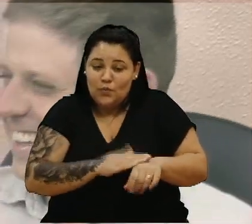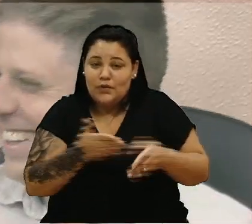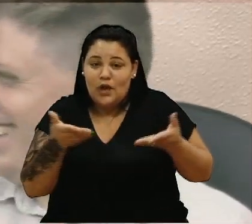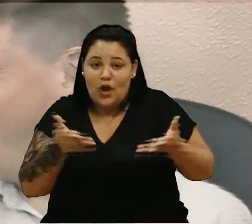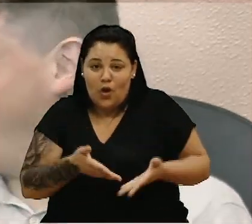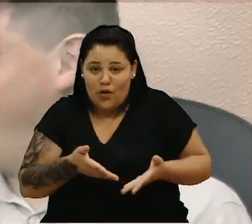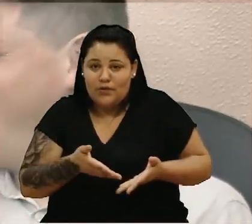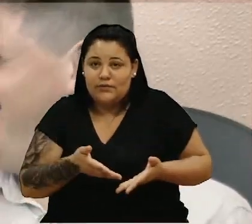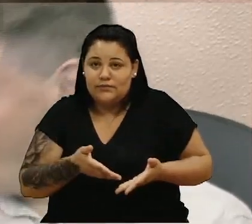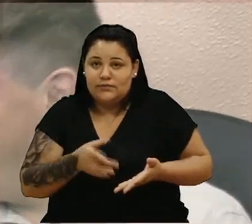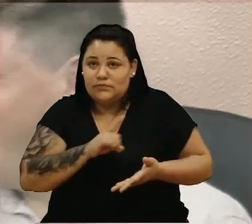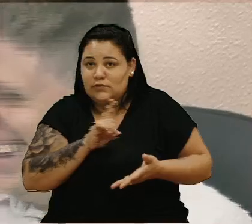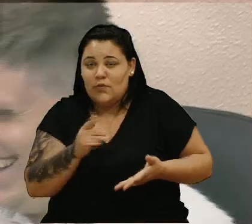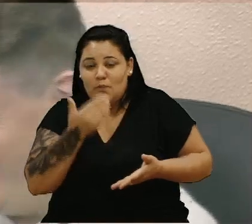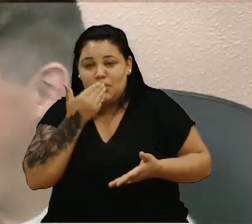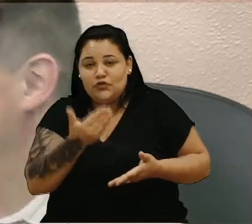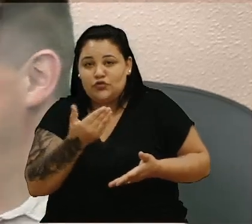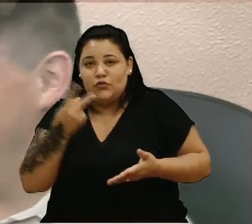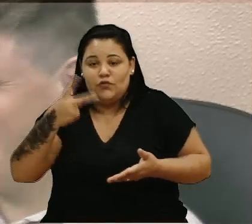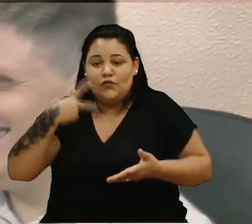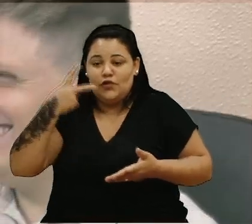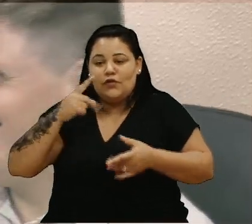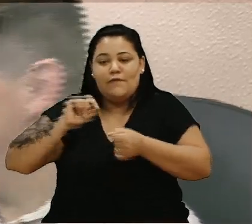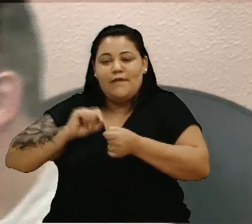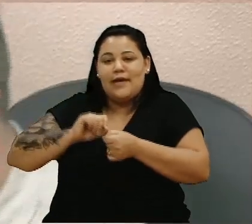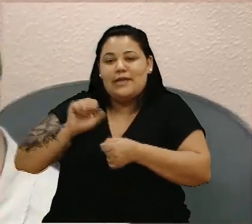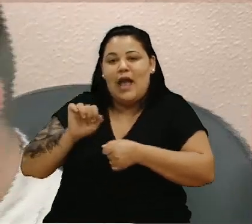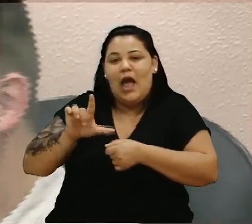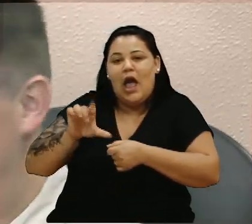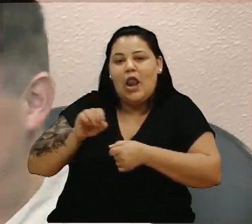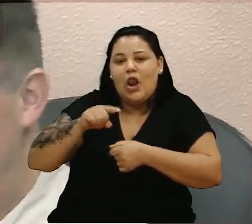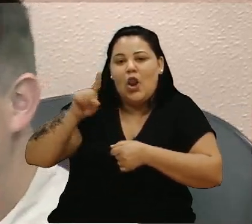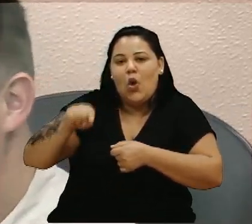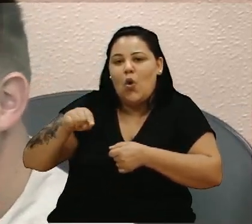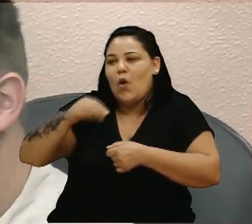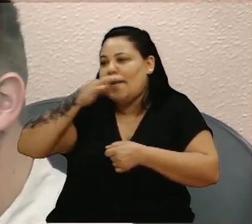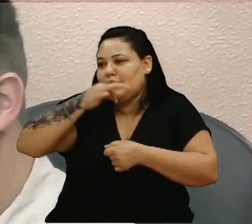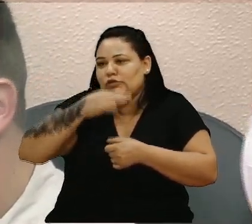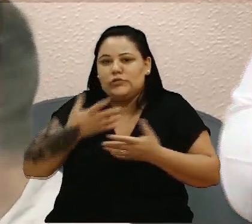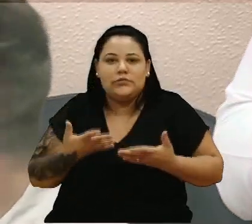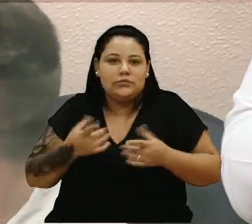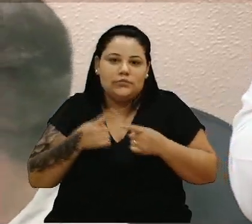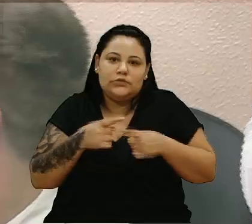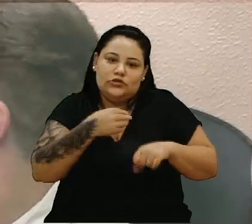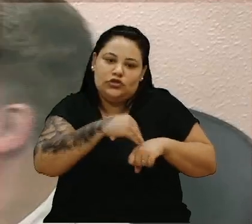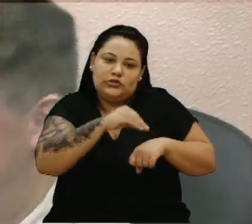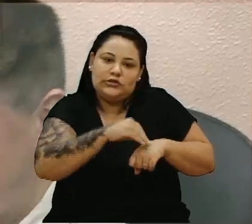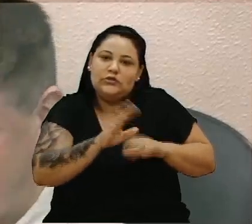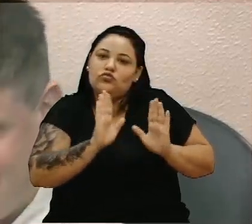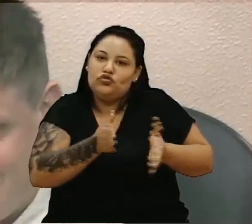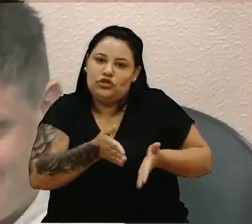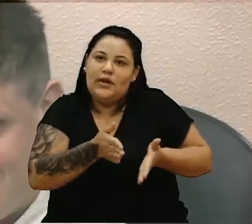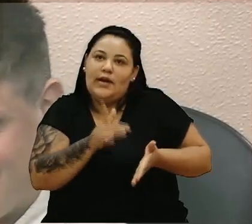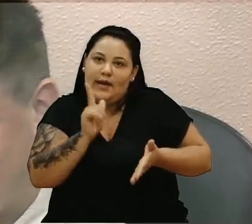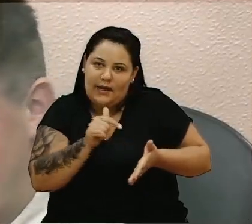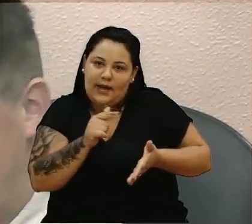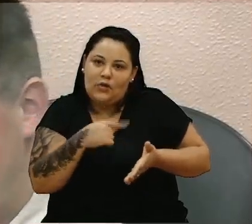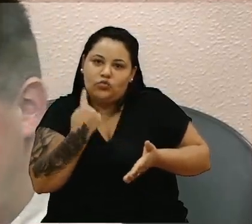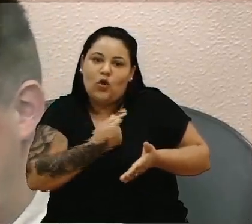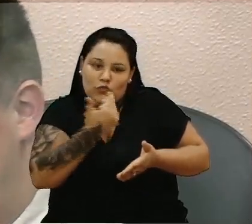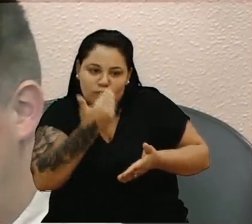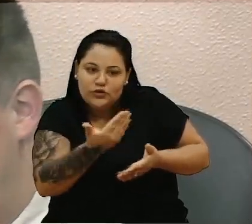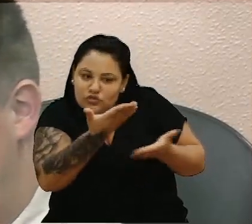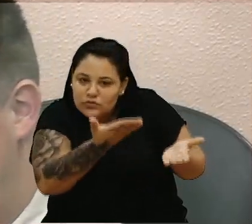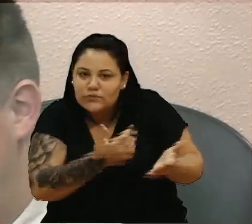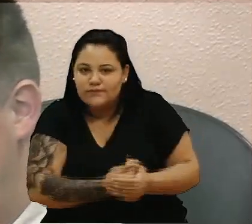cabe solicitar que o vereador faça alô Caxias, porque a indicação já é o nosso alô Caxias. Então,